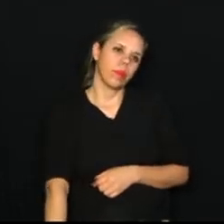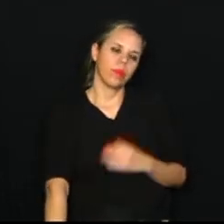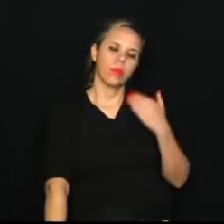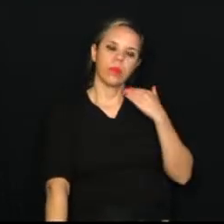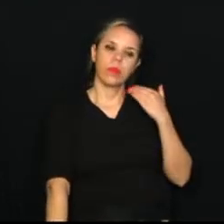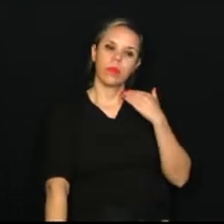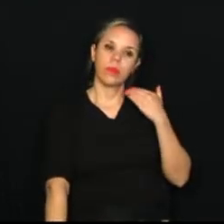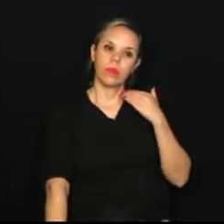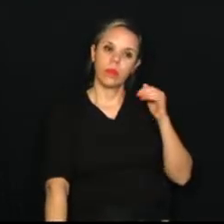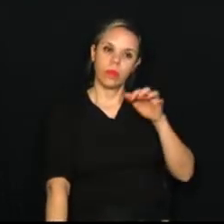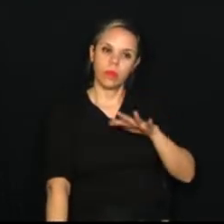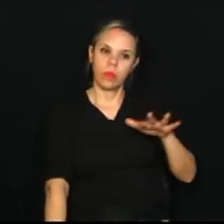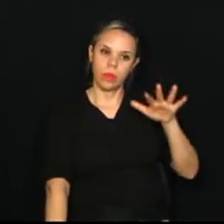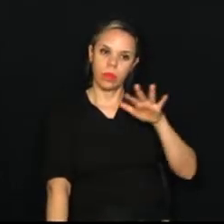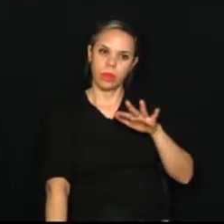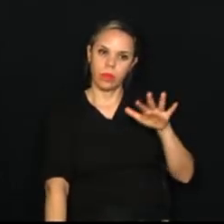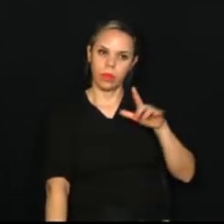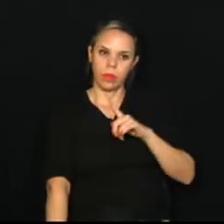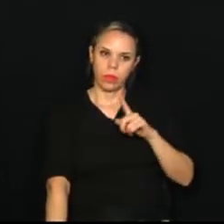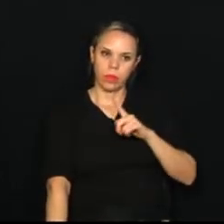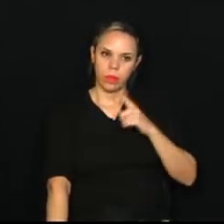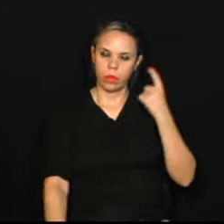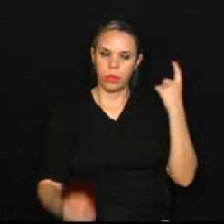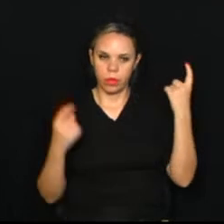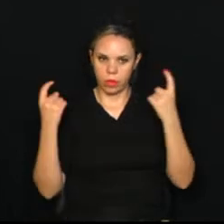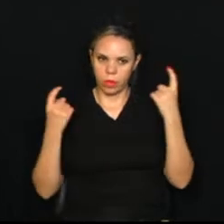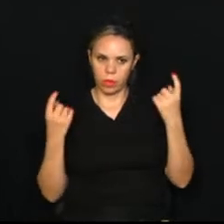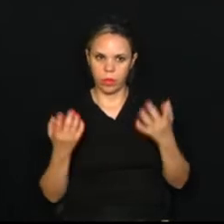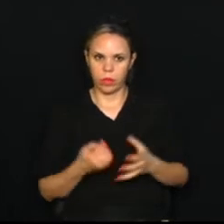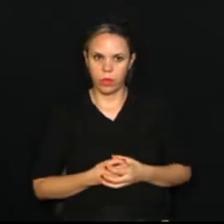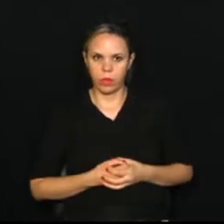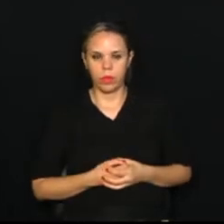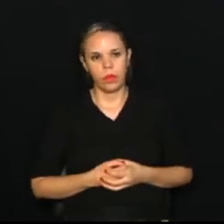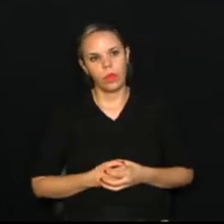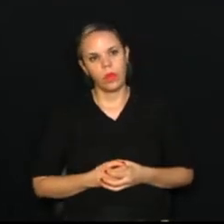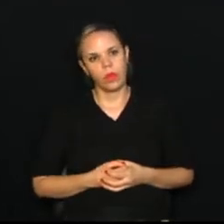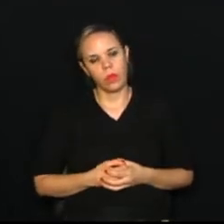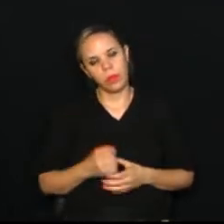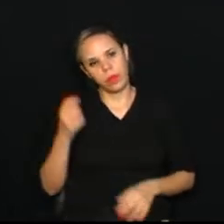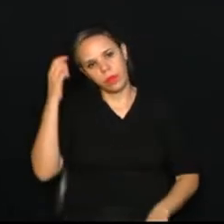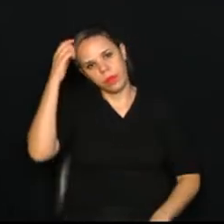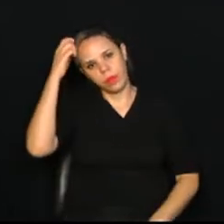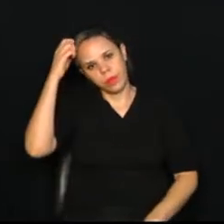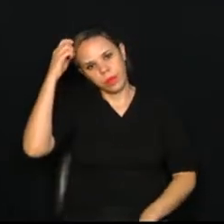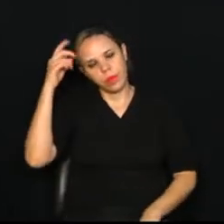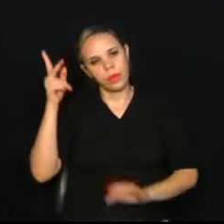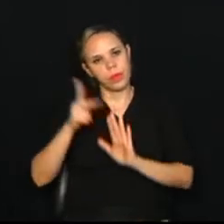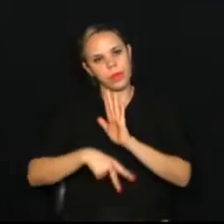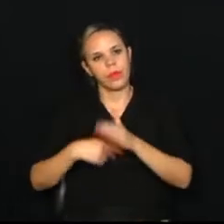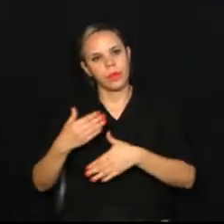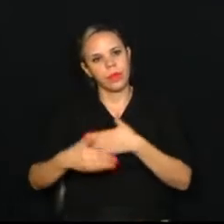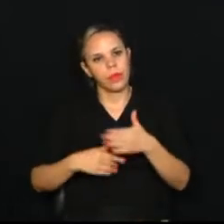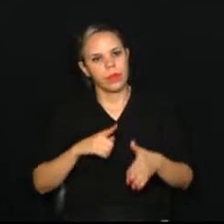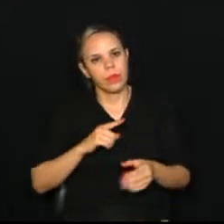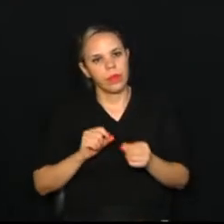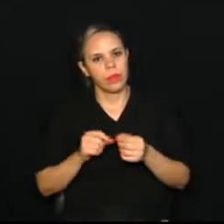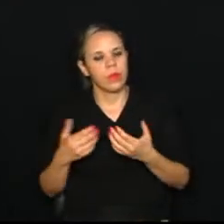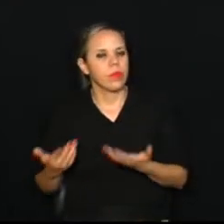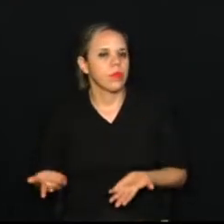e de uma forma geral, nós temos que estar preocupados com isso. Os projetos em andamento que nós